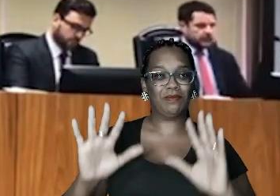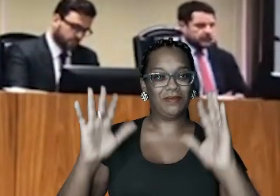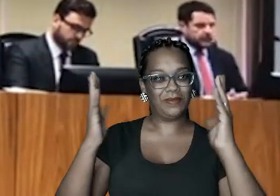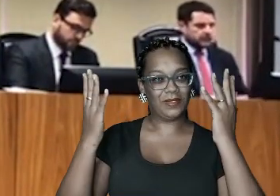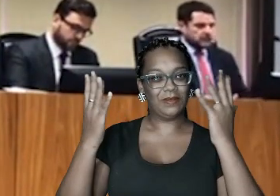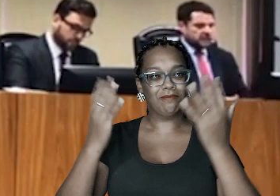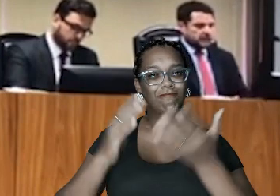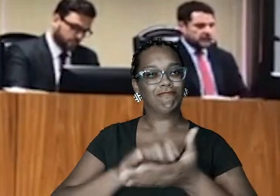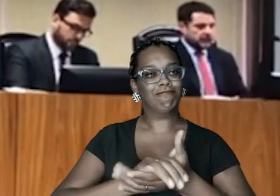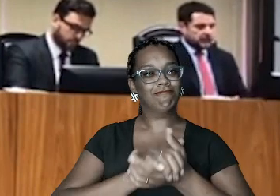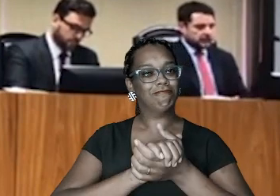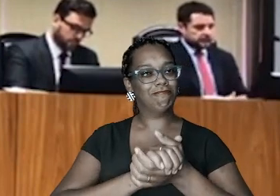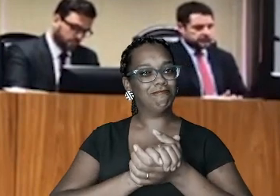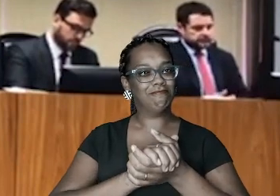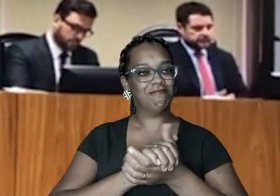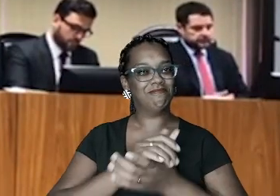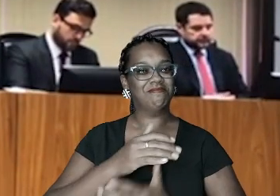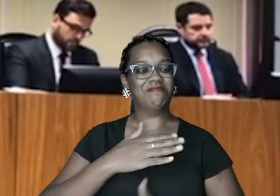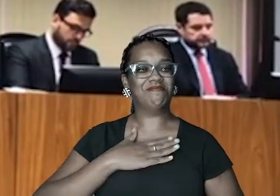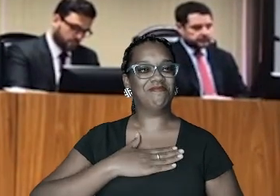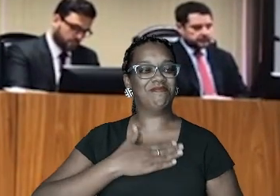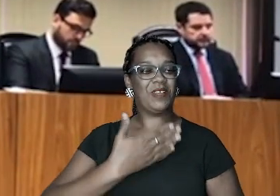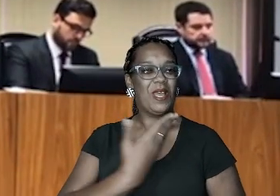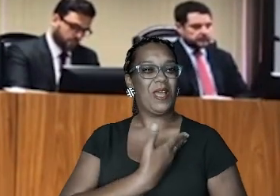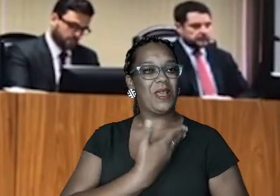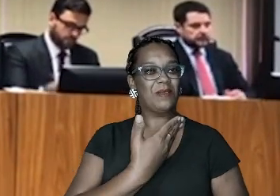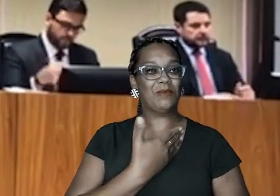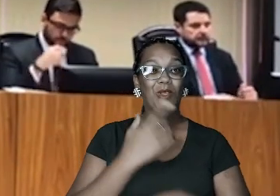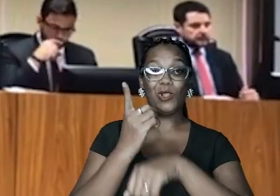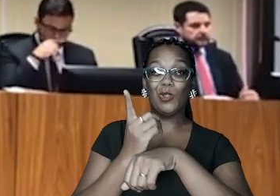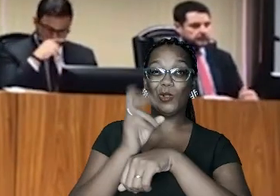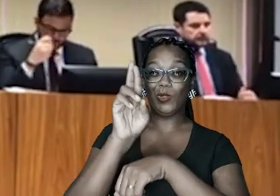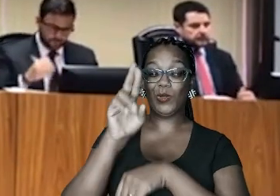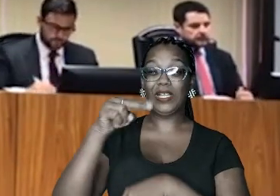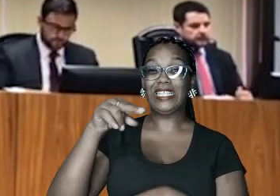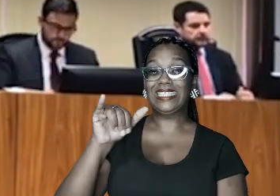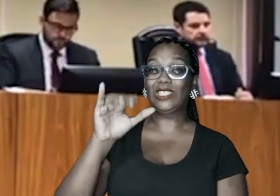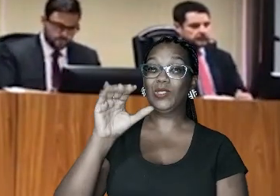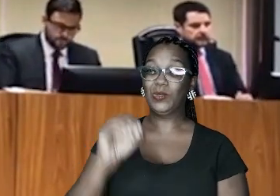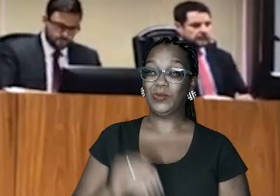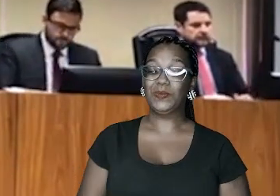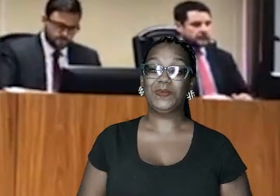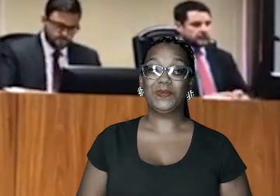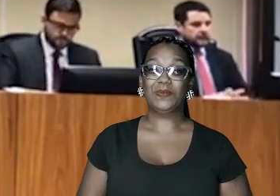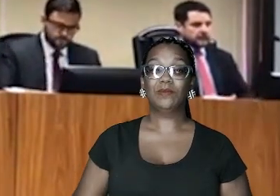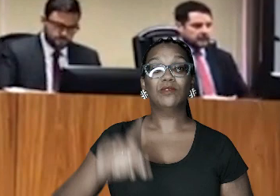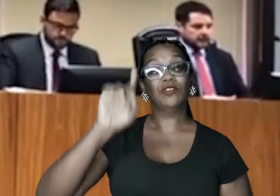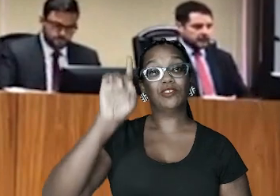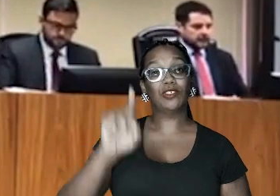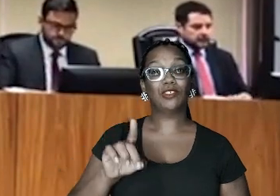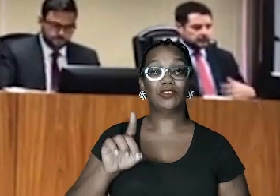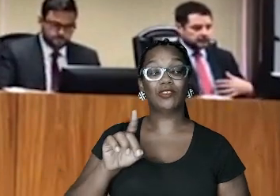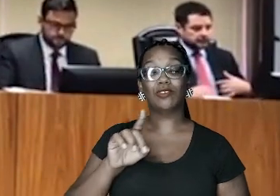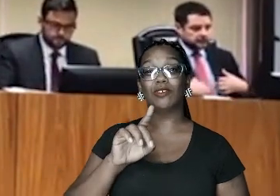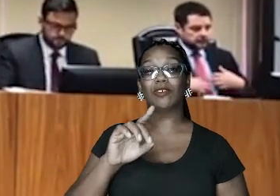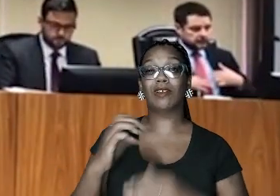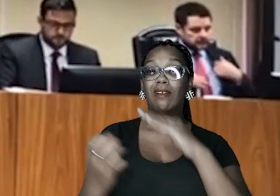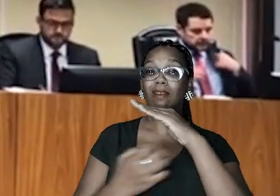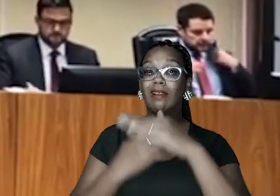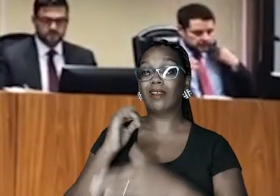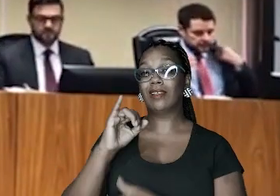prosseguimento ao evento cumprimento o meu amigo Dr Nino todo